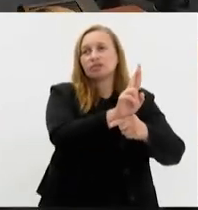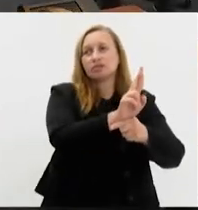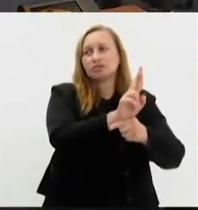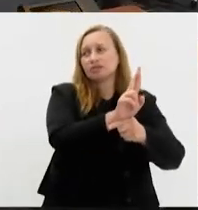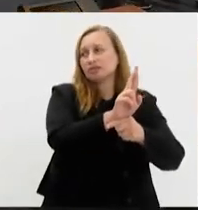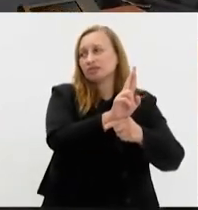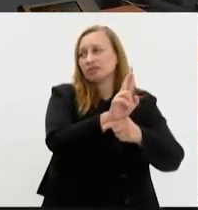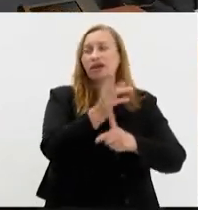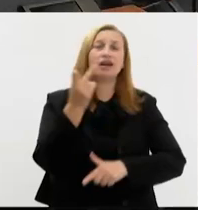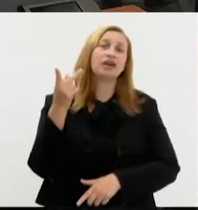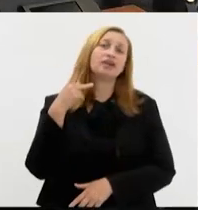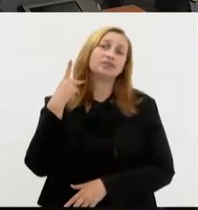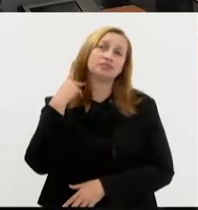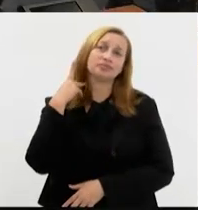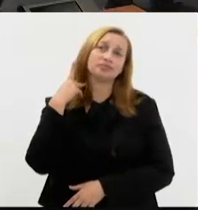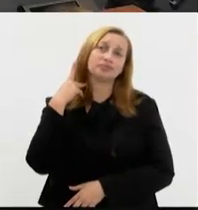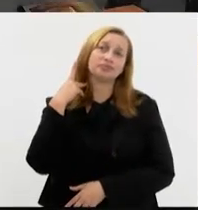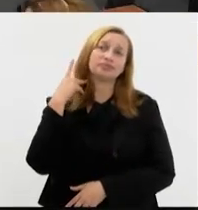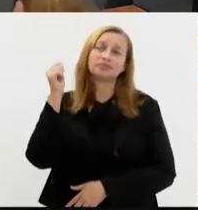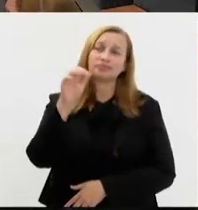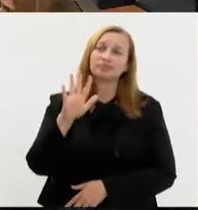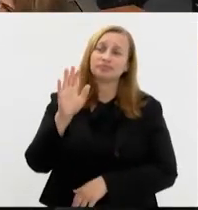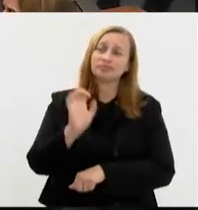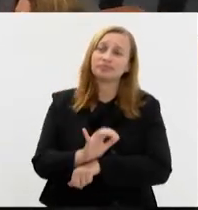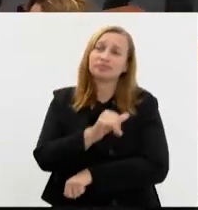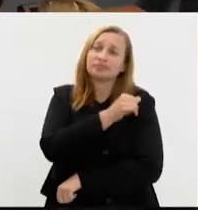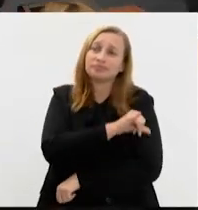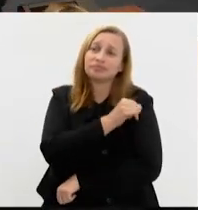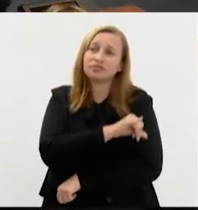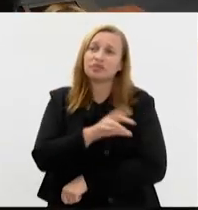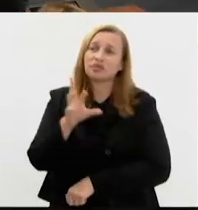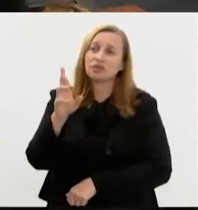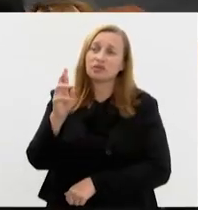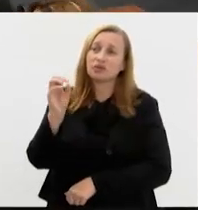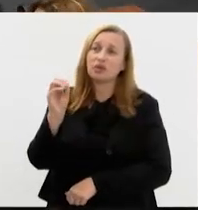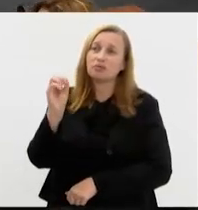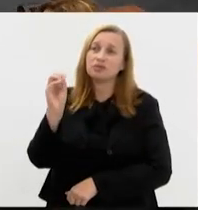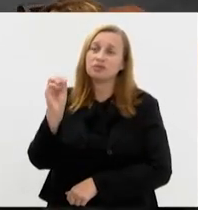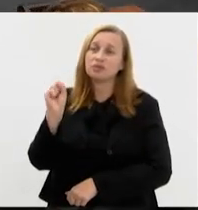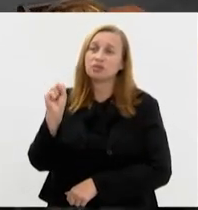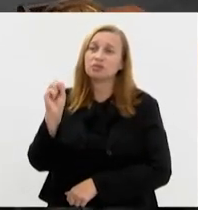Legislativa do Estado do Rio de Janeiro o Dr Robson marel